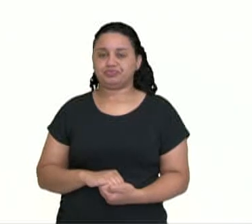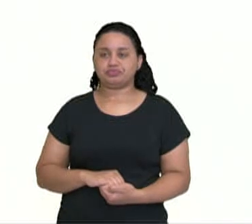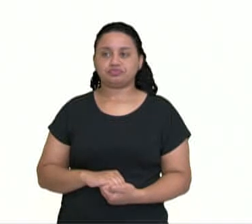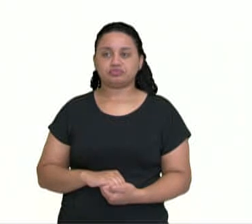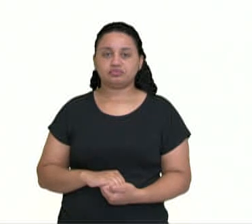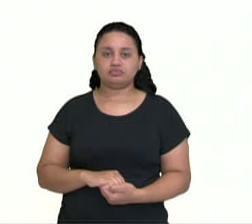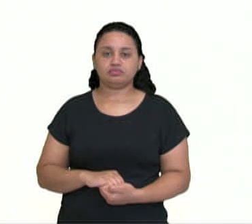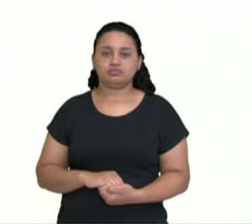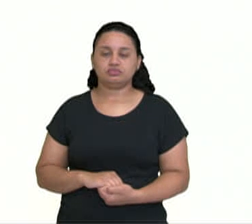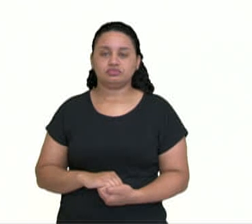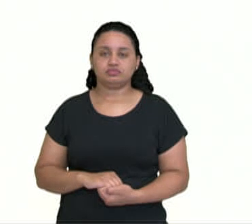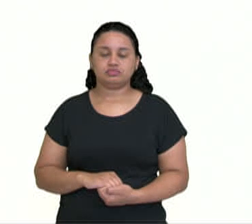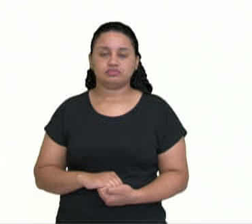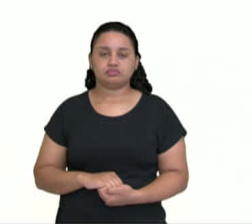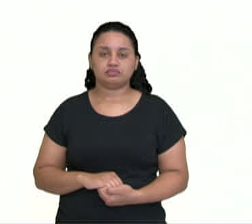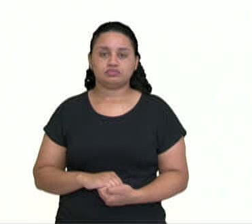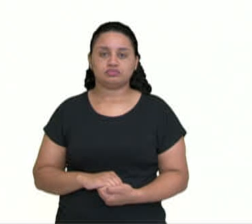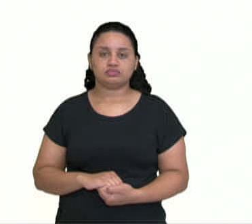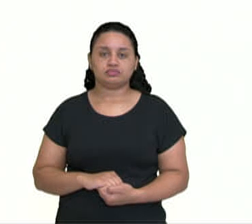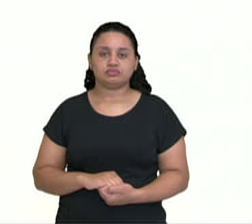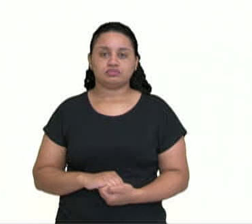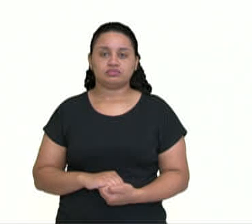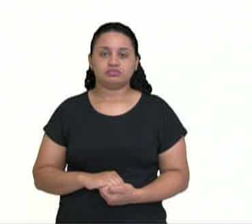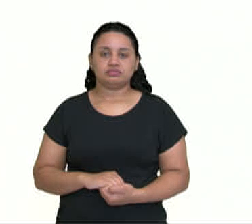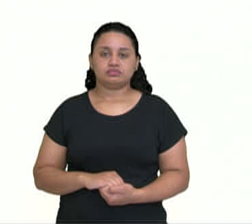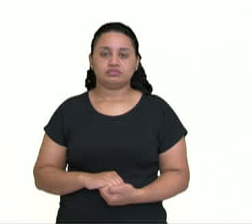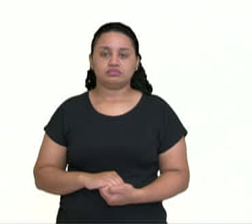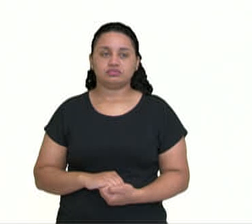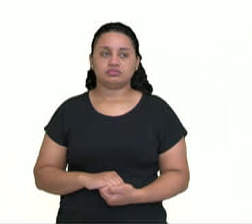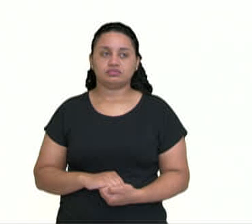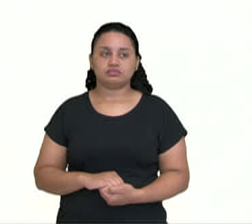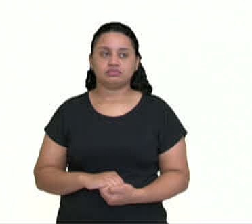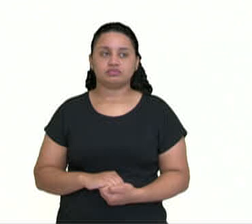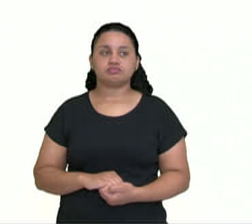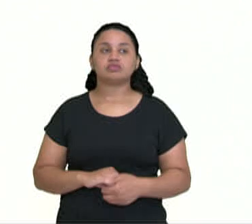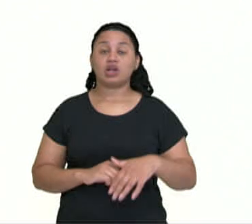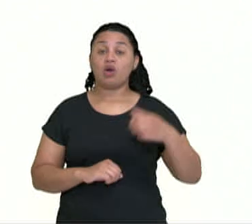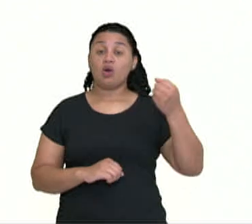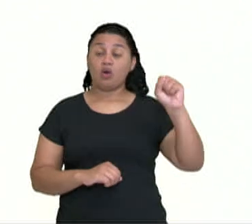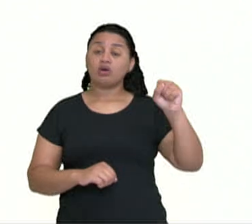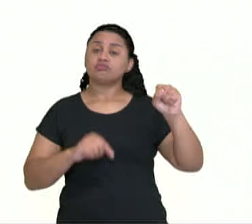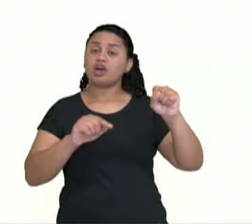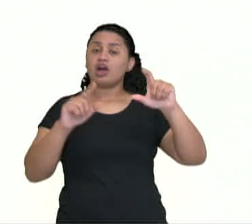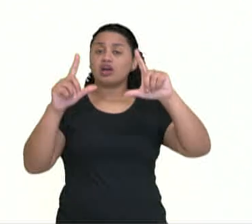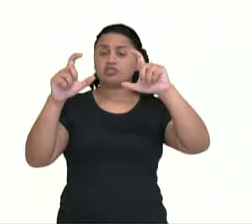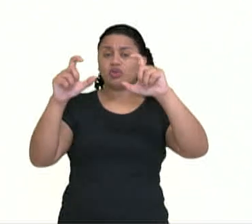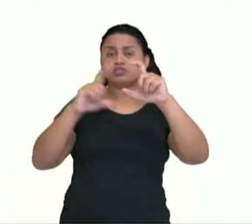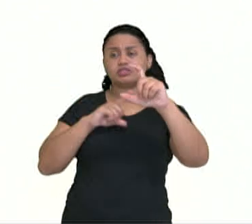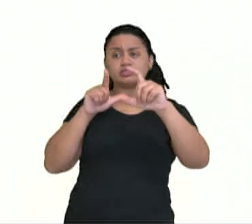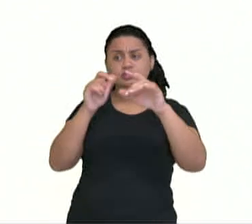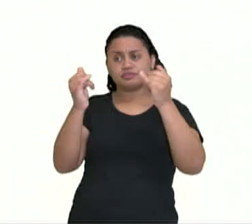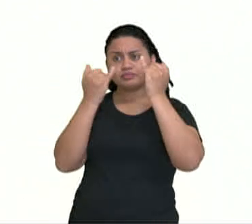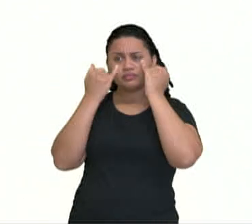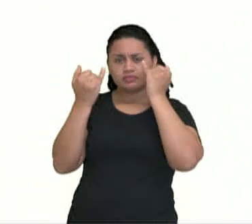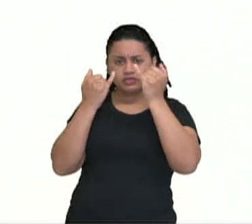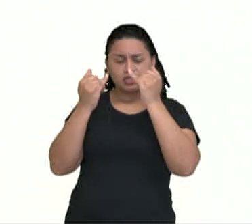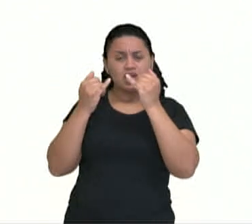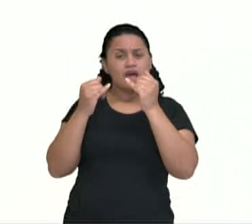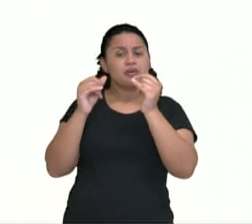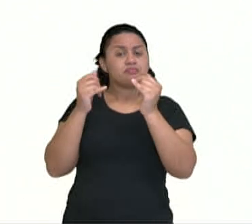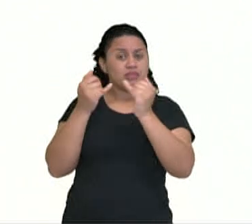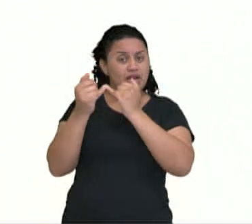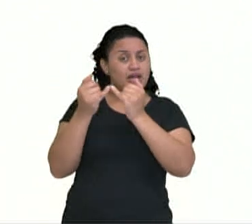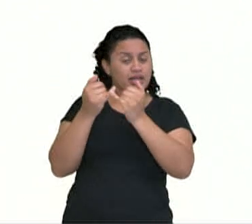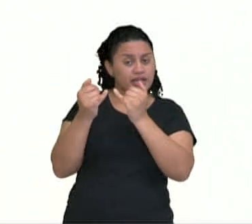article look photoshopped or unrealistic? A foto que está aparecendo ali na reportagem parece que